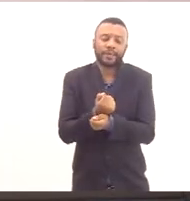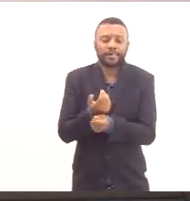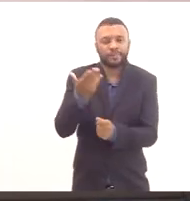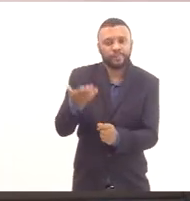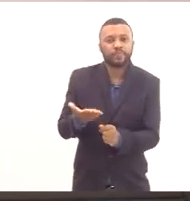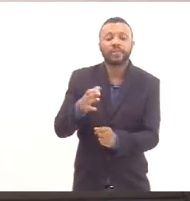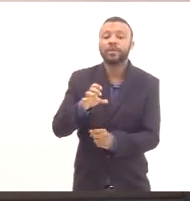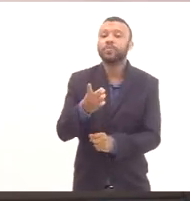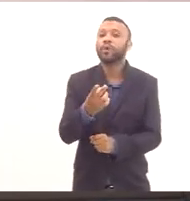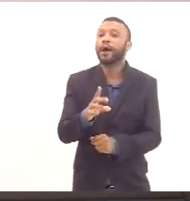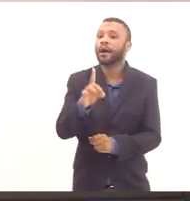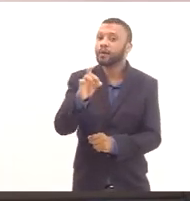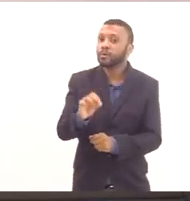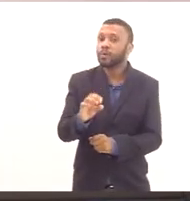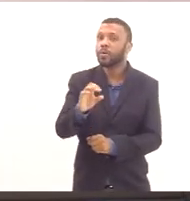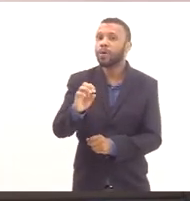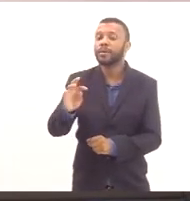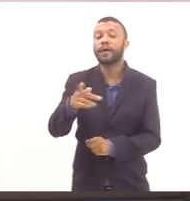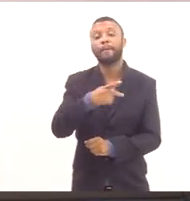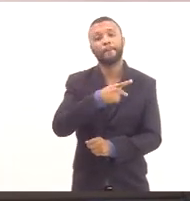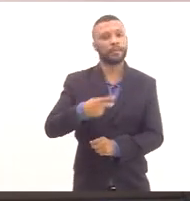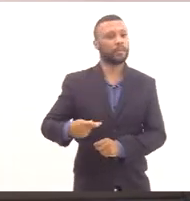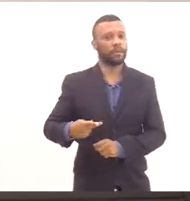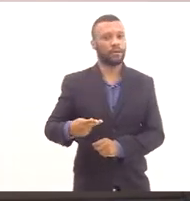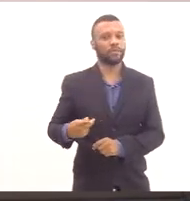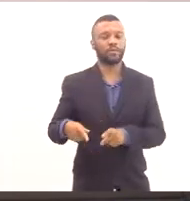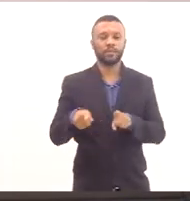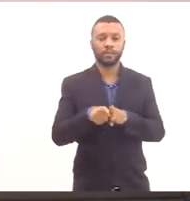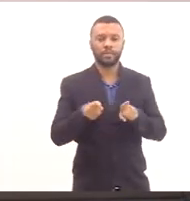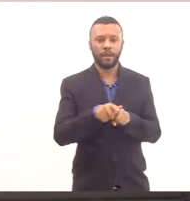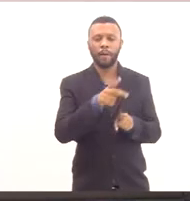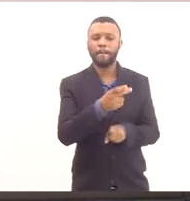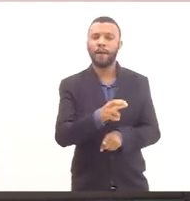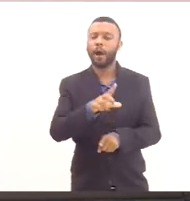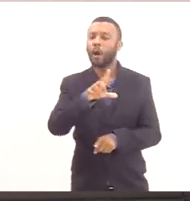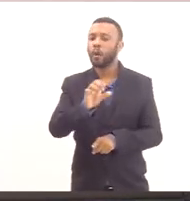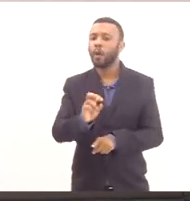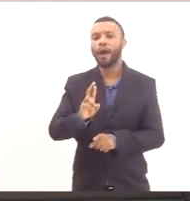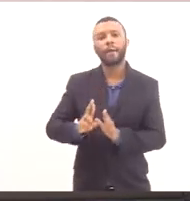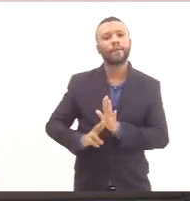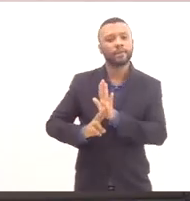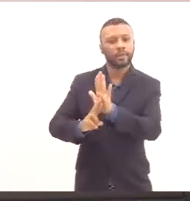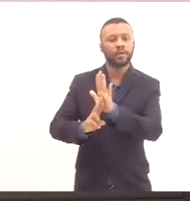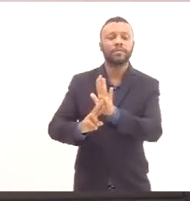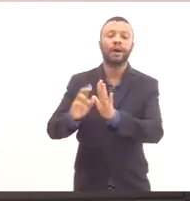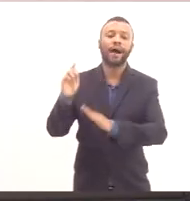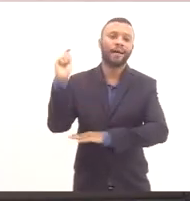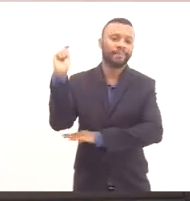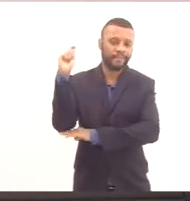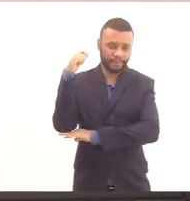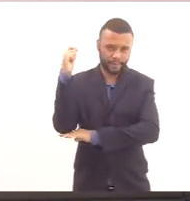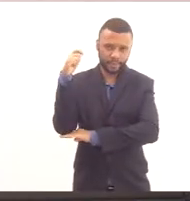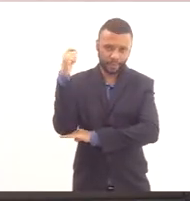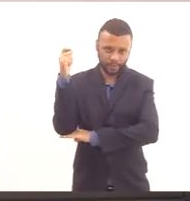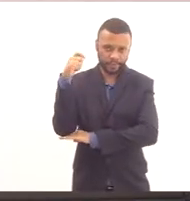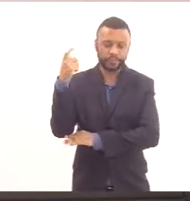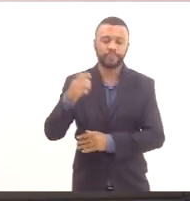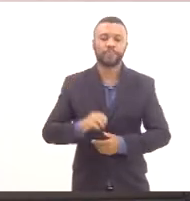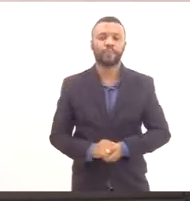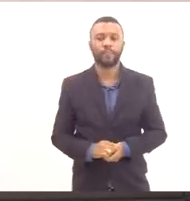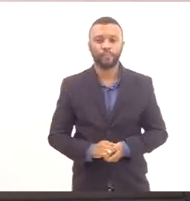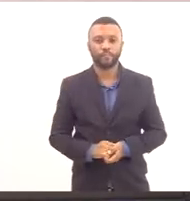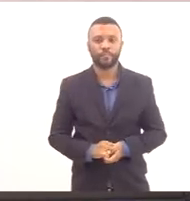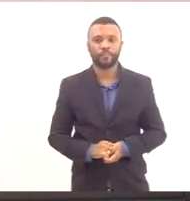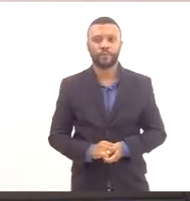Presidente e do seu Paulo representando afamp Nós também